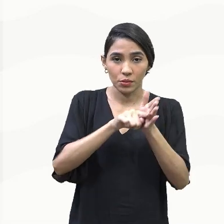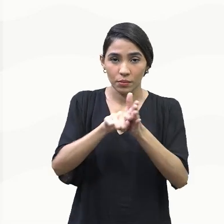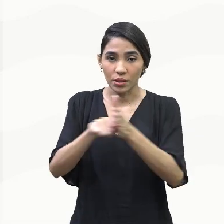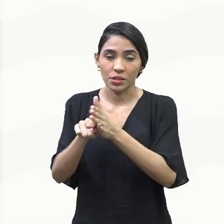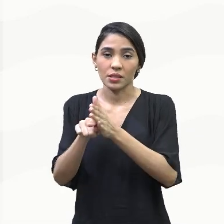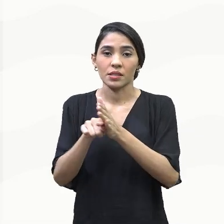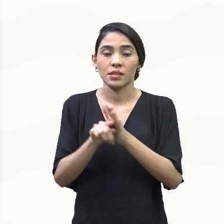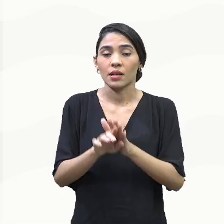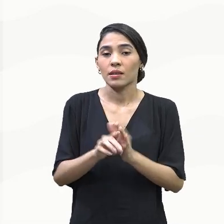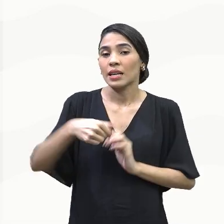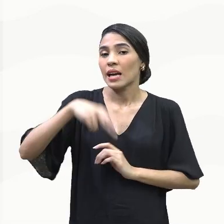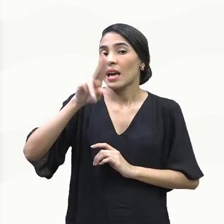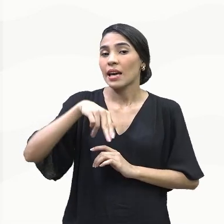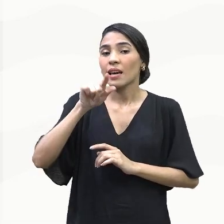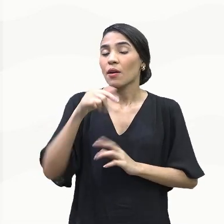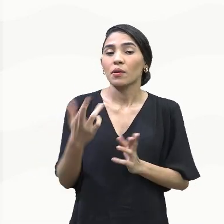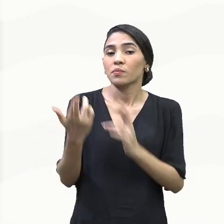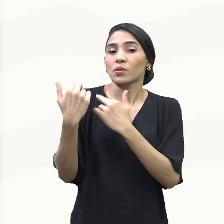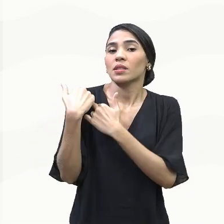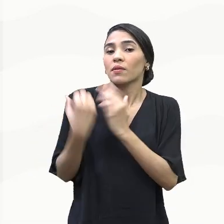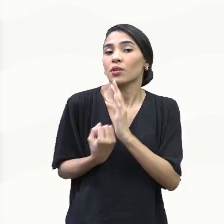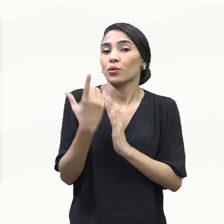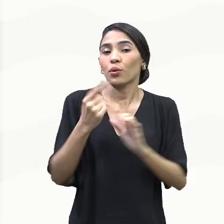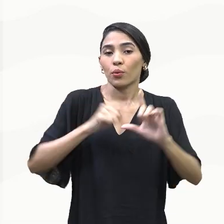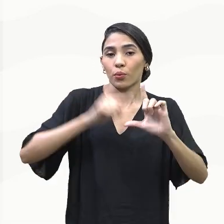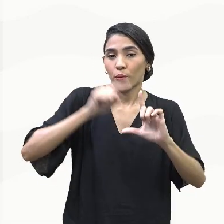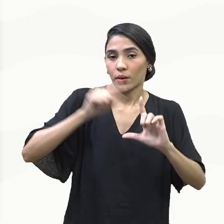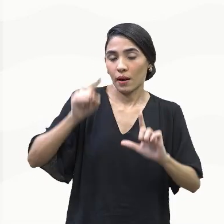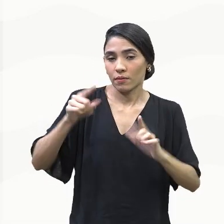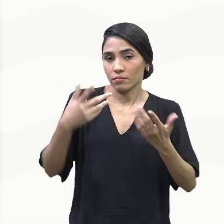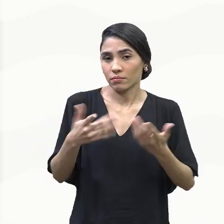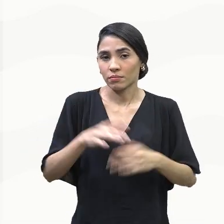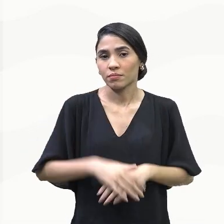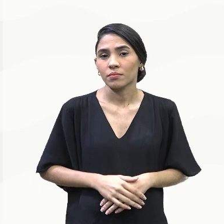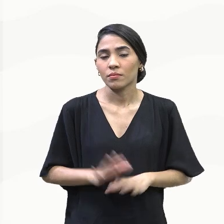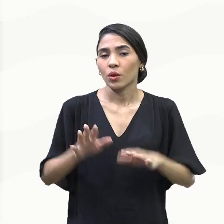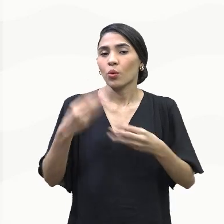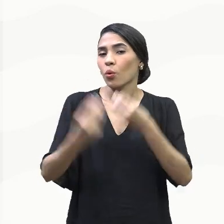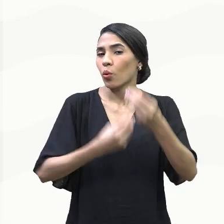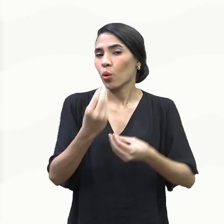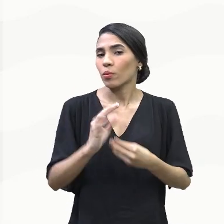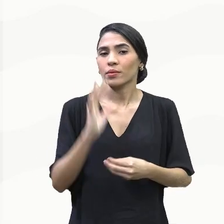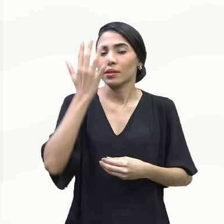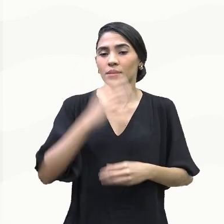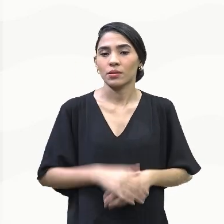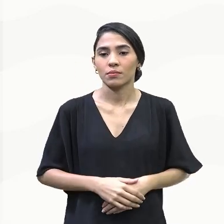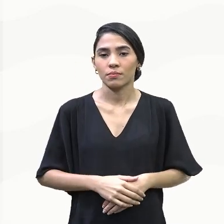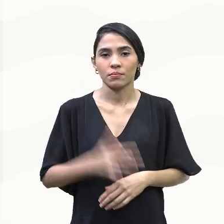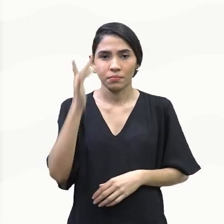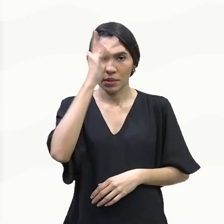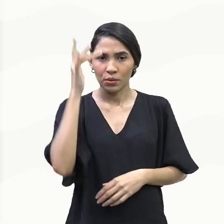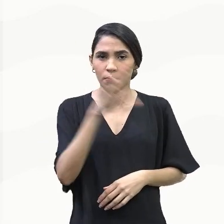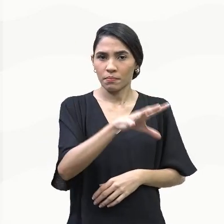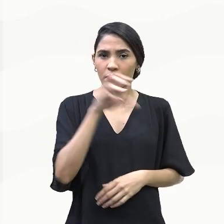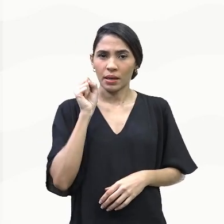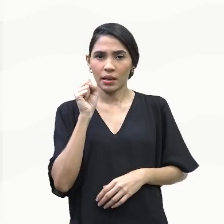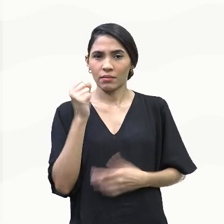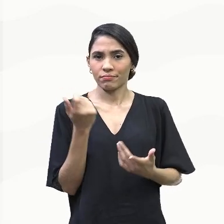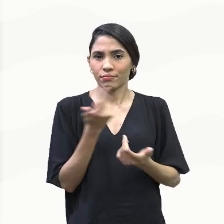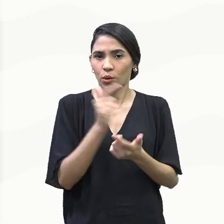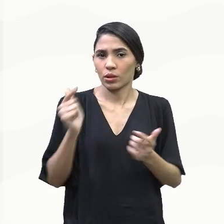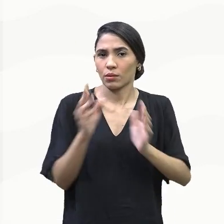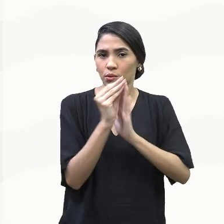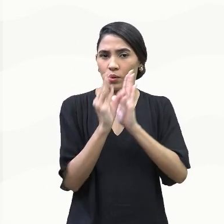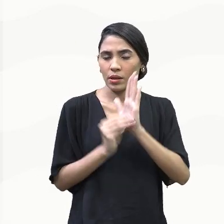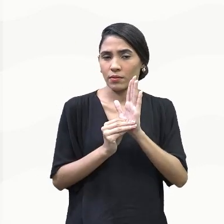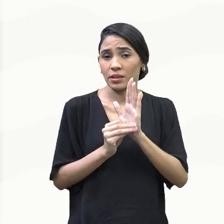fonte, quem foi que fez esse gráfico? Ele veio de onde? Ninguém vai pegar um gráfico aí sem fonte. Se